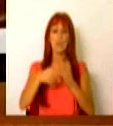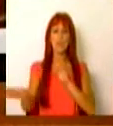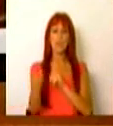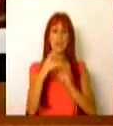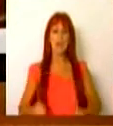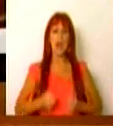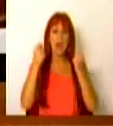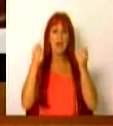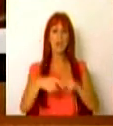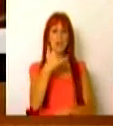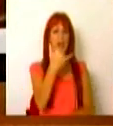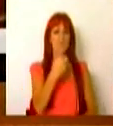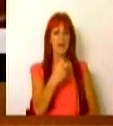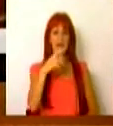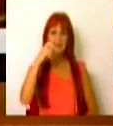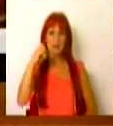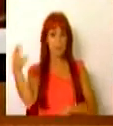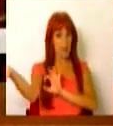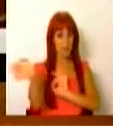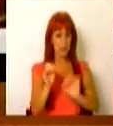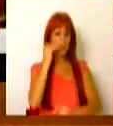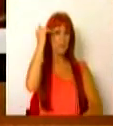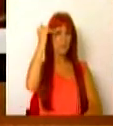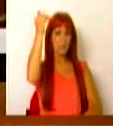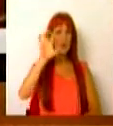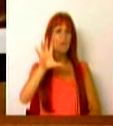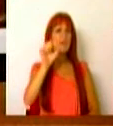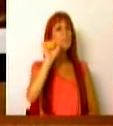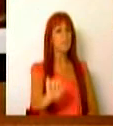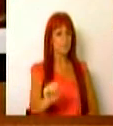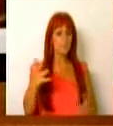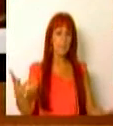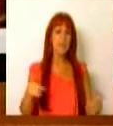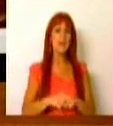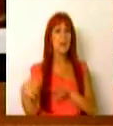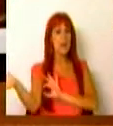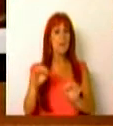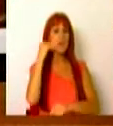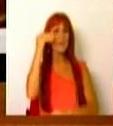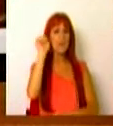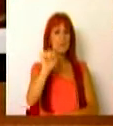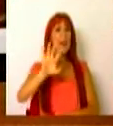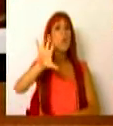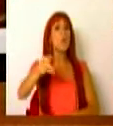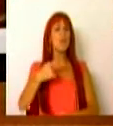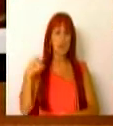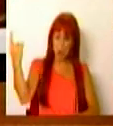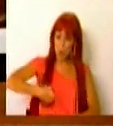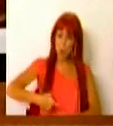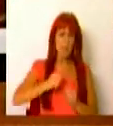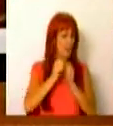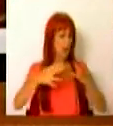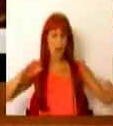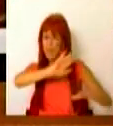de Investimentos 2030 é preparar o futuro do país. E preparar o futuro do país impõe uma ampla